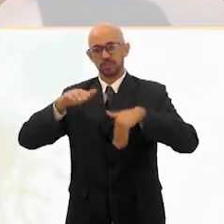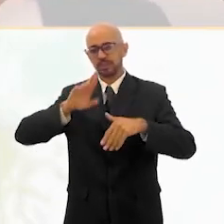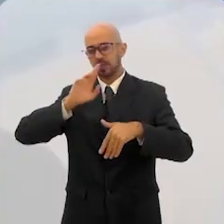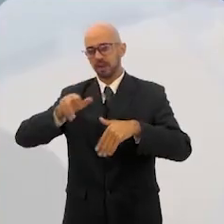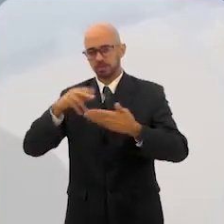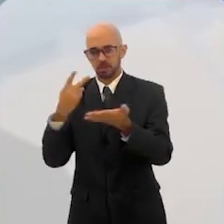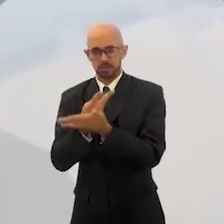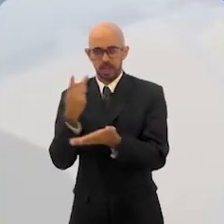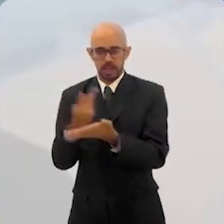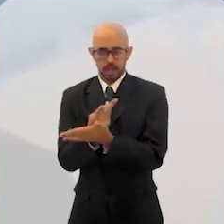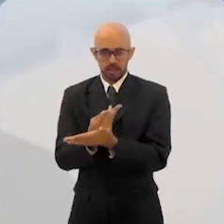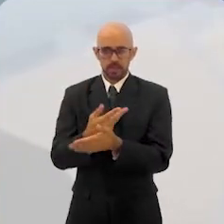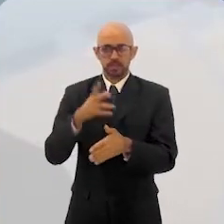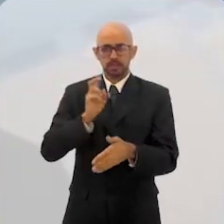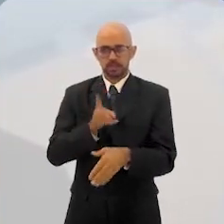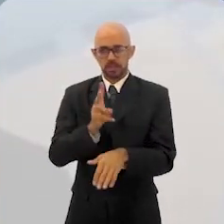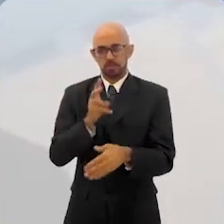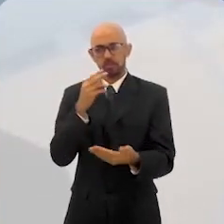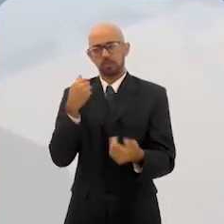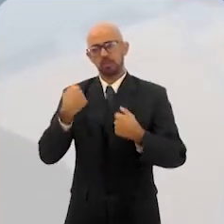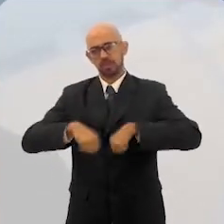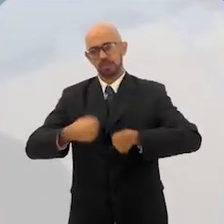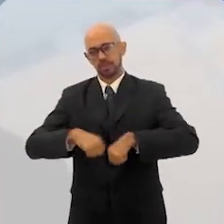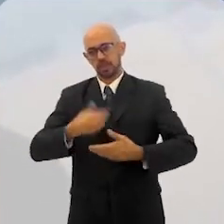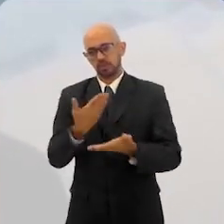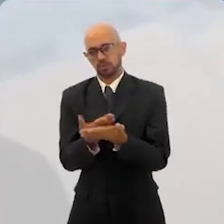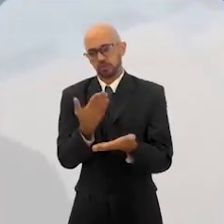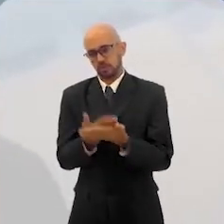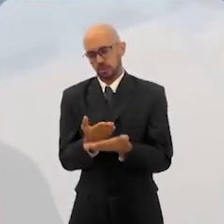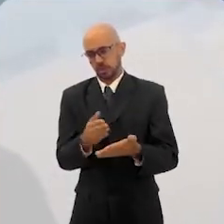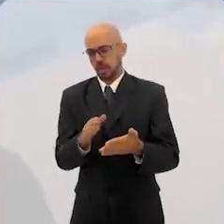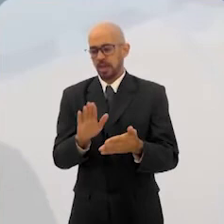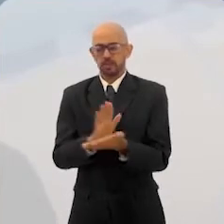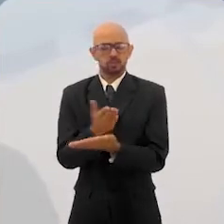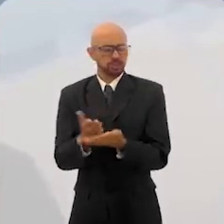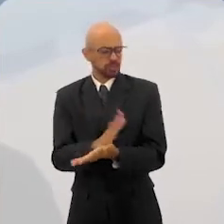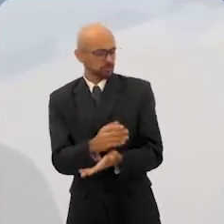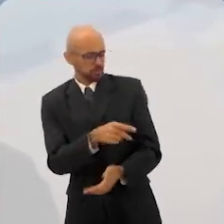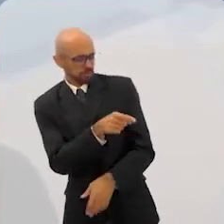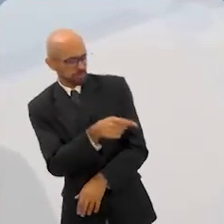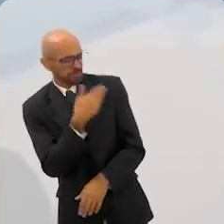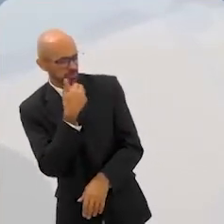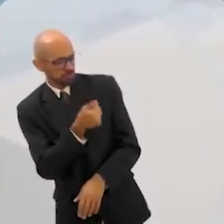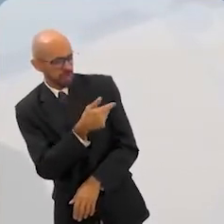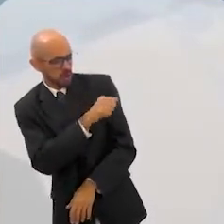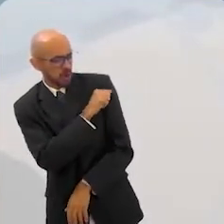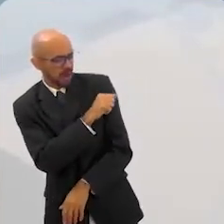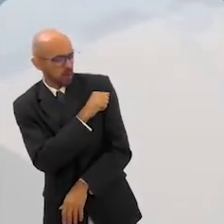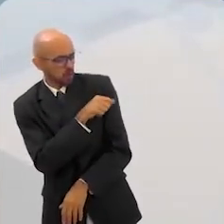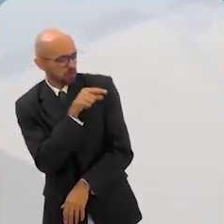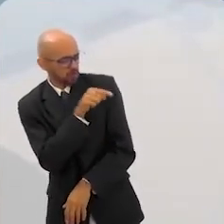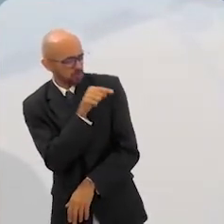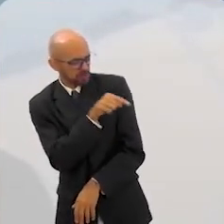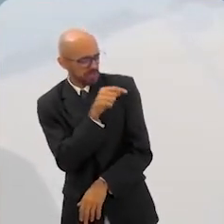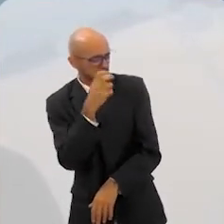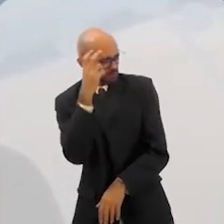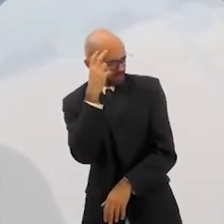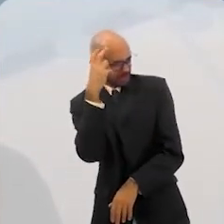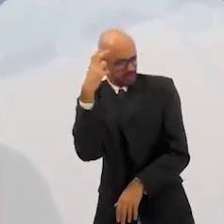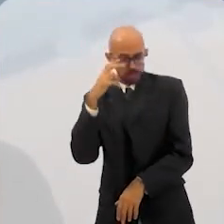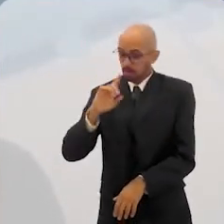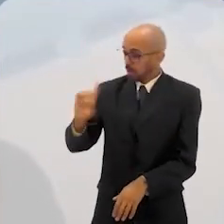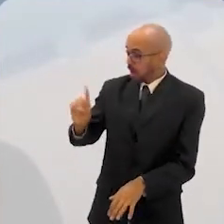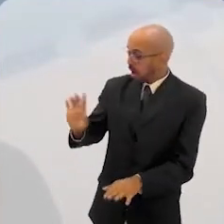Então, sempre foi uma necessidade o estudo. Porque às vezes as pessoas dizem, ah, você foi o melhor aluno da turma, então você era o